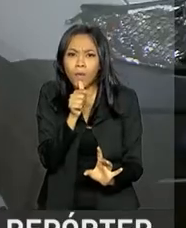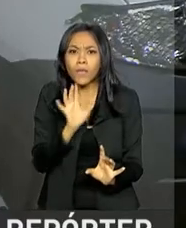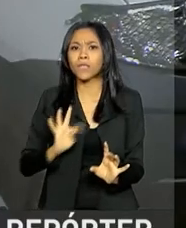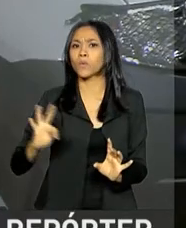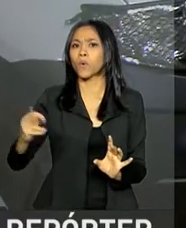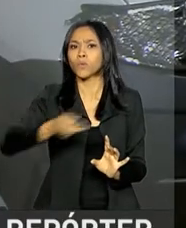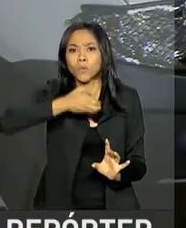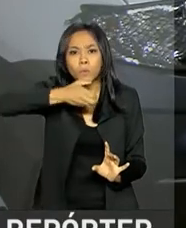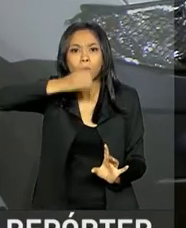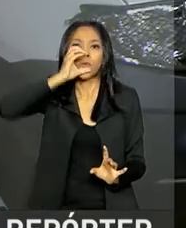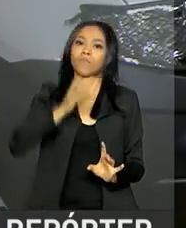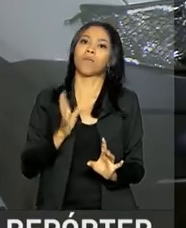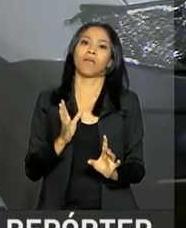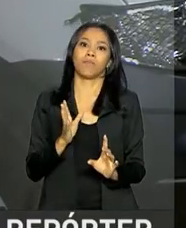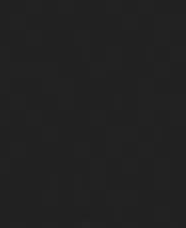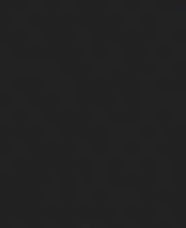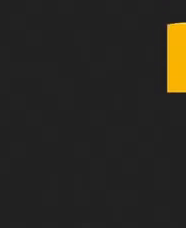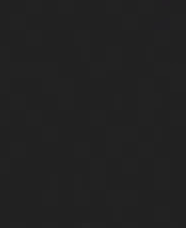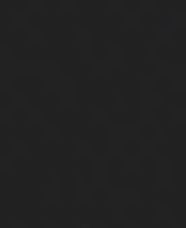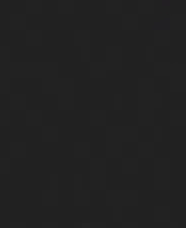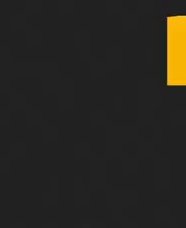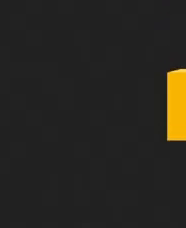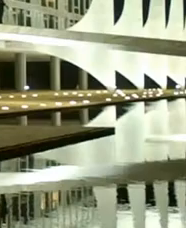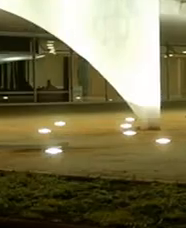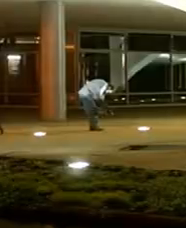espalhadas pelo país